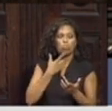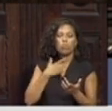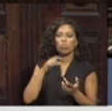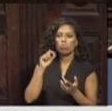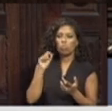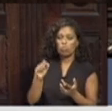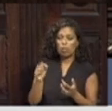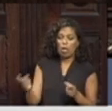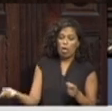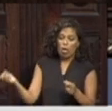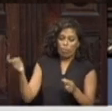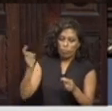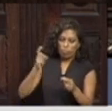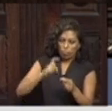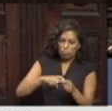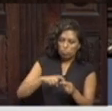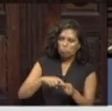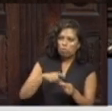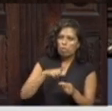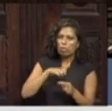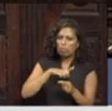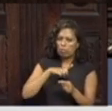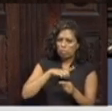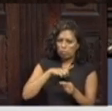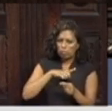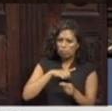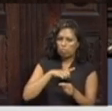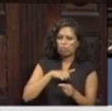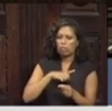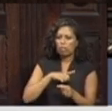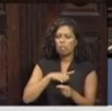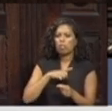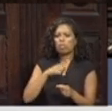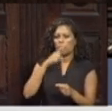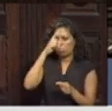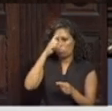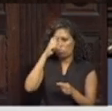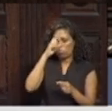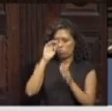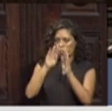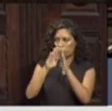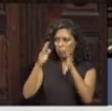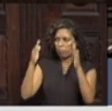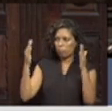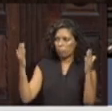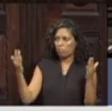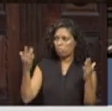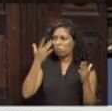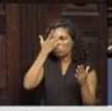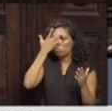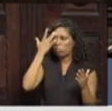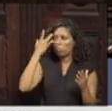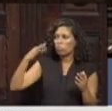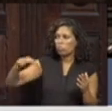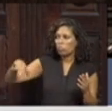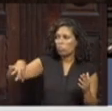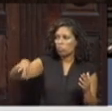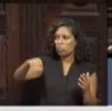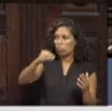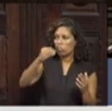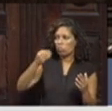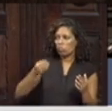como deputado que me considero também do município de Cordeiro, e que nós não podemos deixar o colapso da saúde daquele